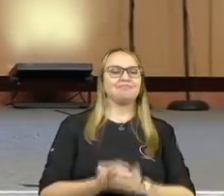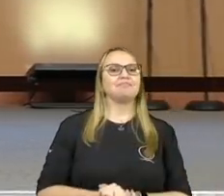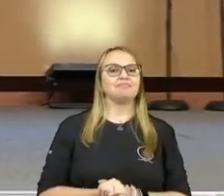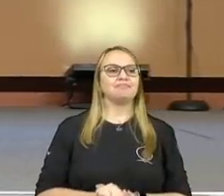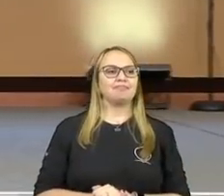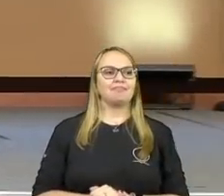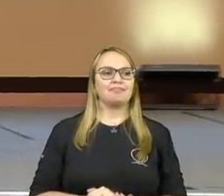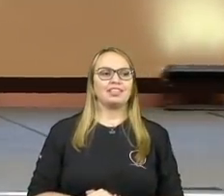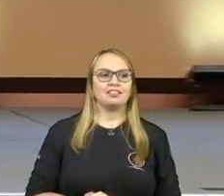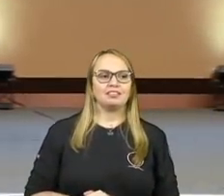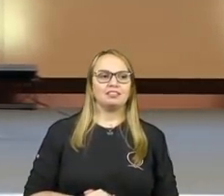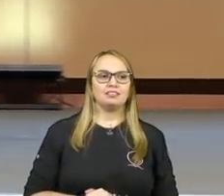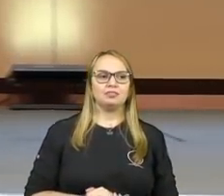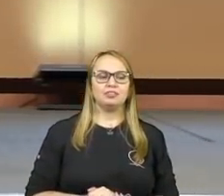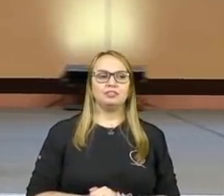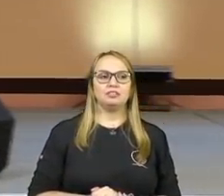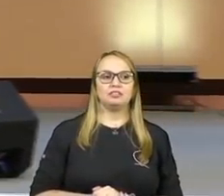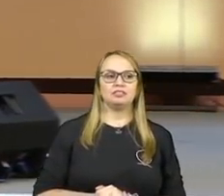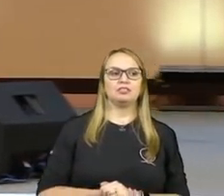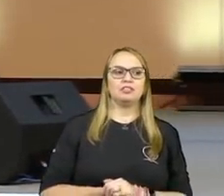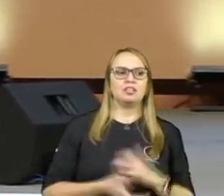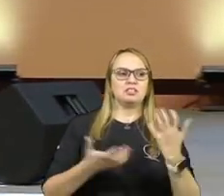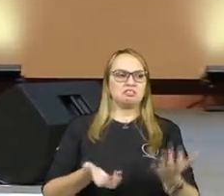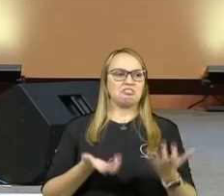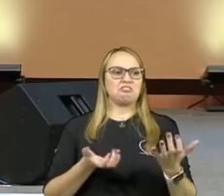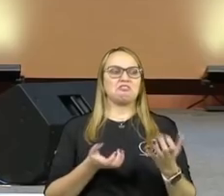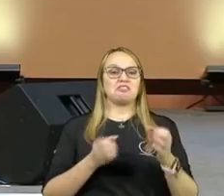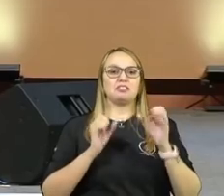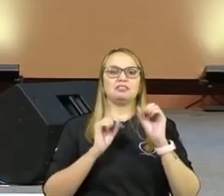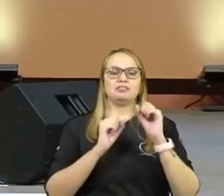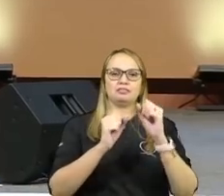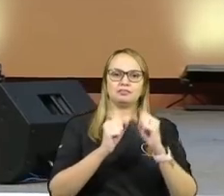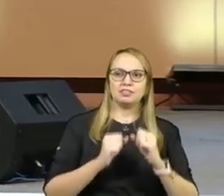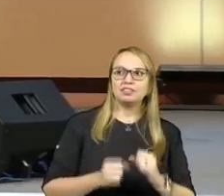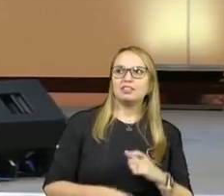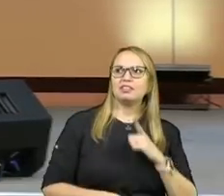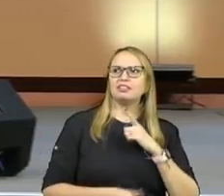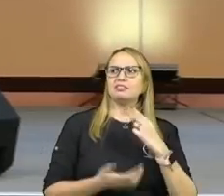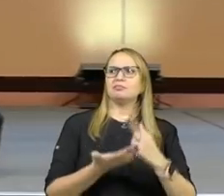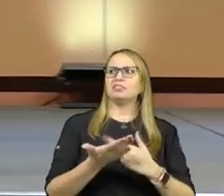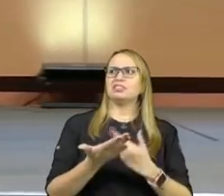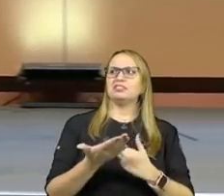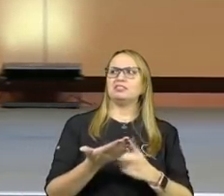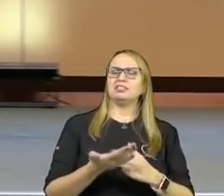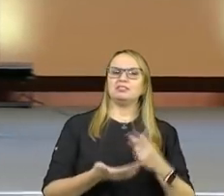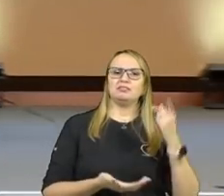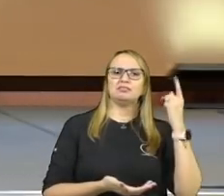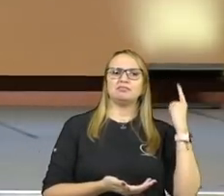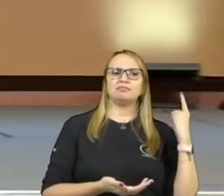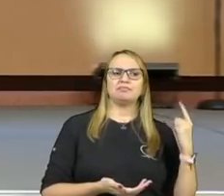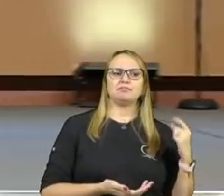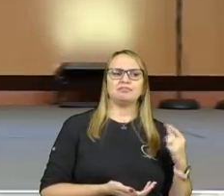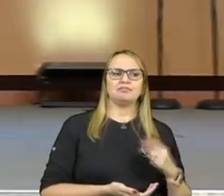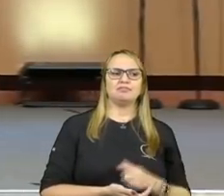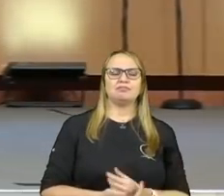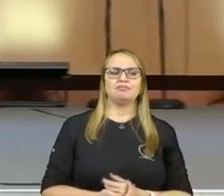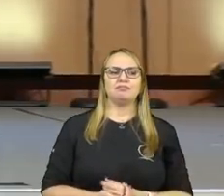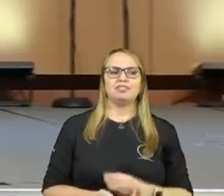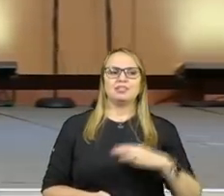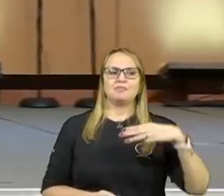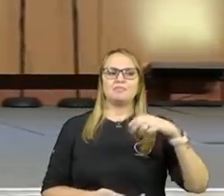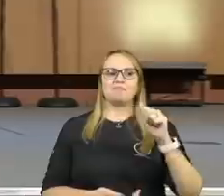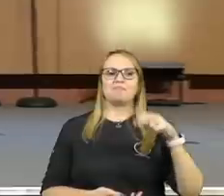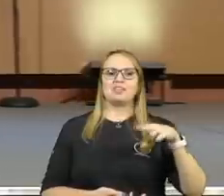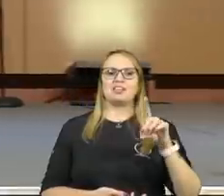quer maravilha, a gente quer poder, e a gente pensa que é uma... tinha uma revista na nossa época, Mandrake. Essa